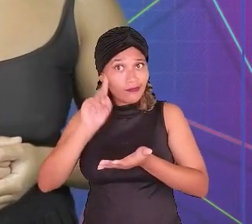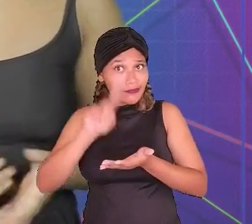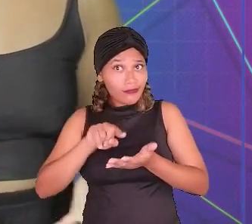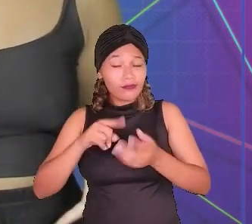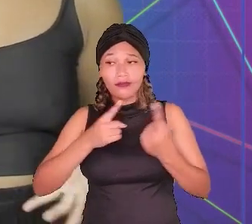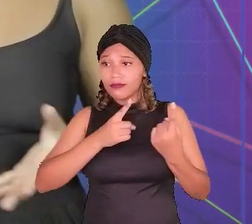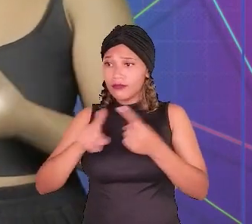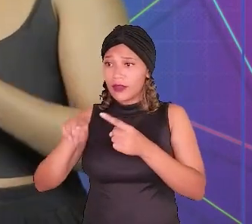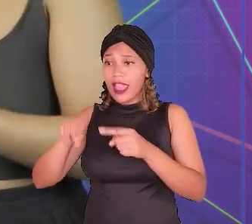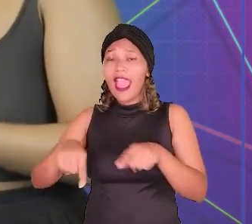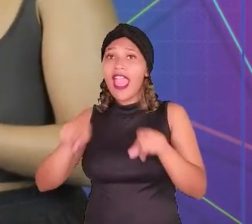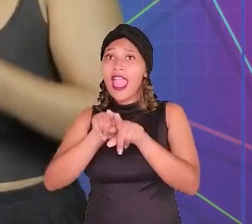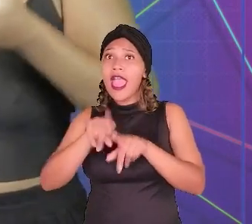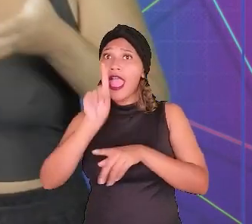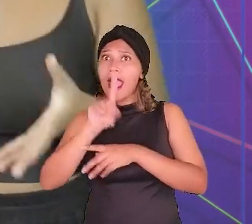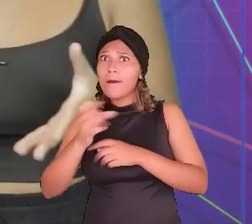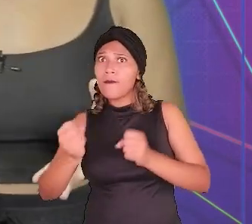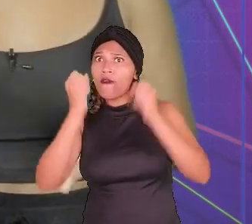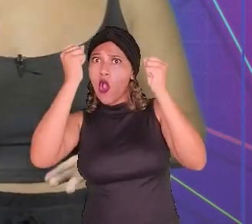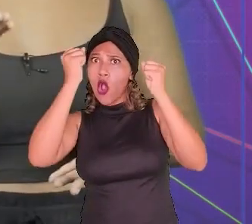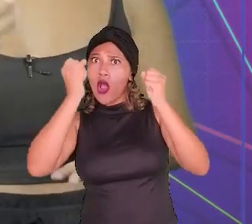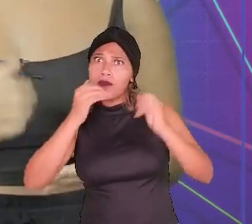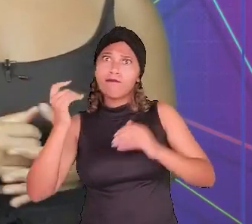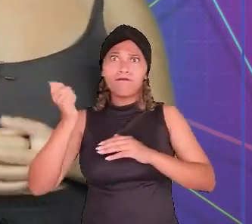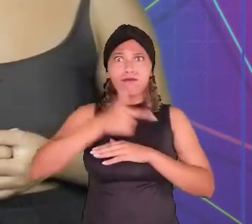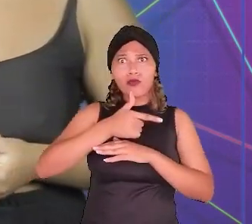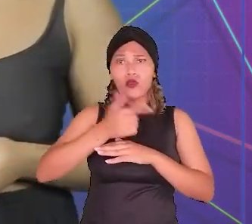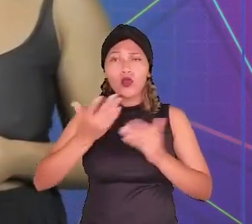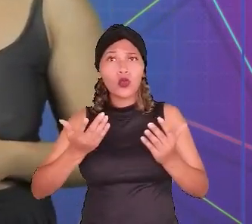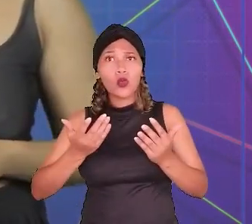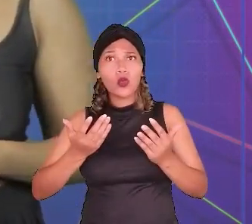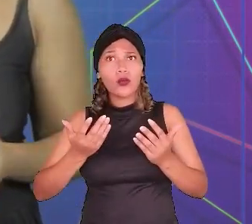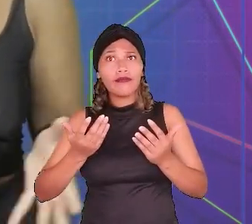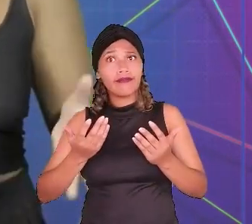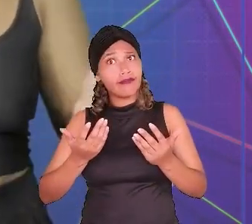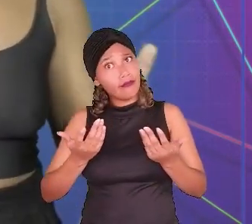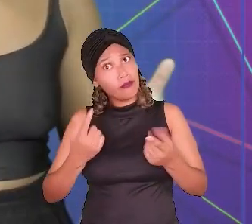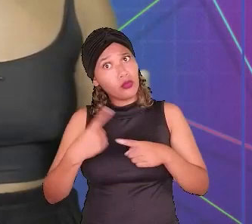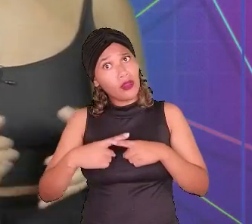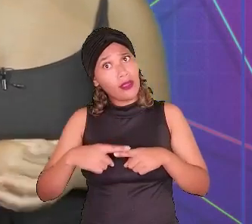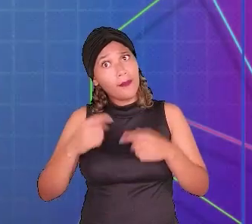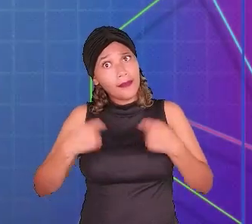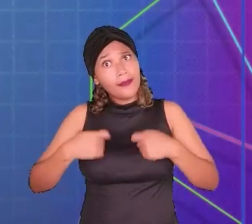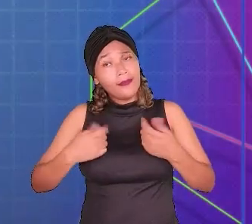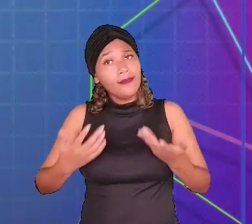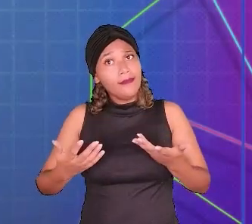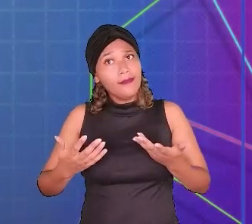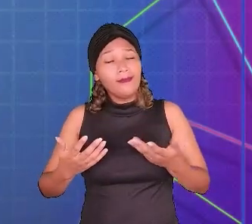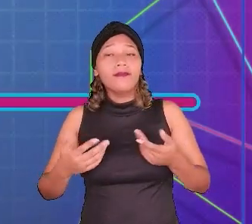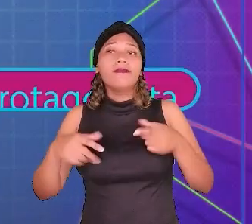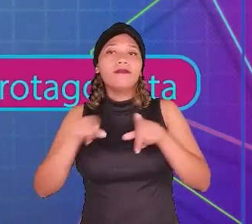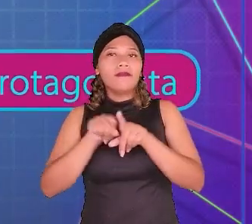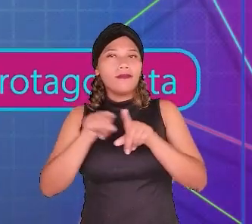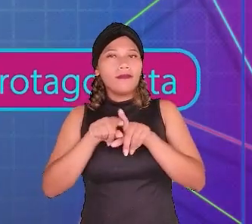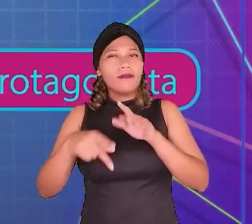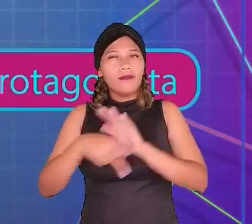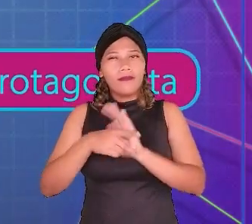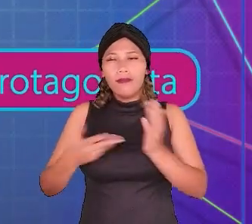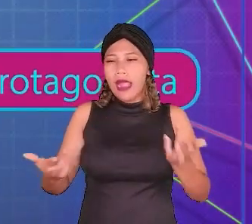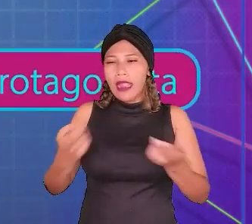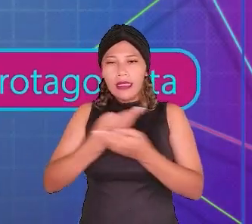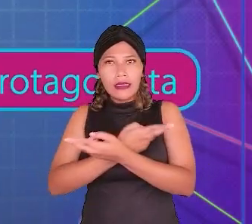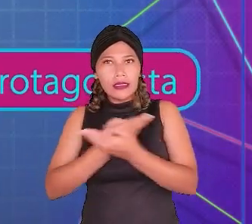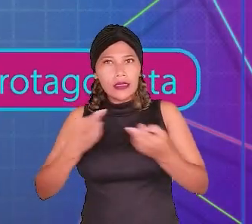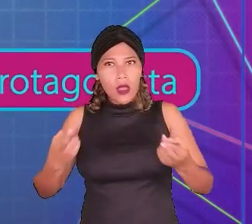realista? A oposição é tão ou mais forte que o seu personagem principal? Que ela deve ser. E você ainda pode analisar a